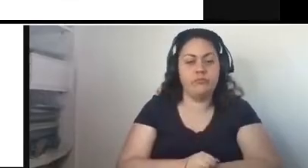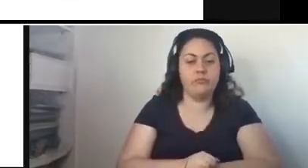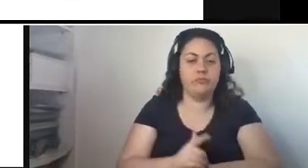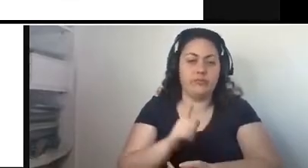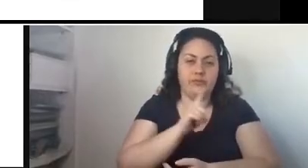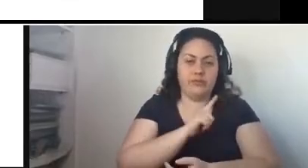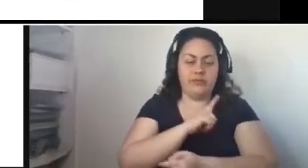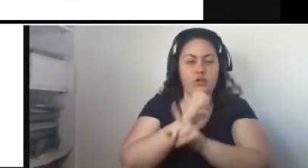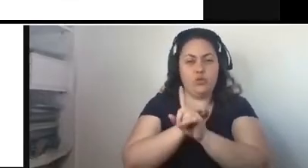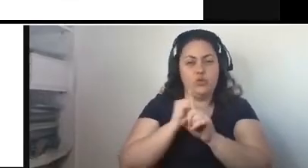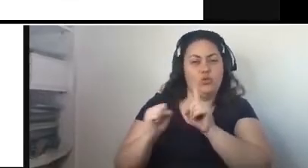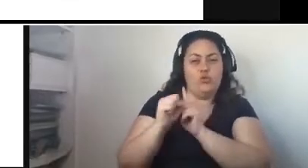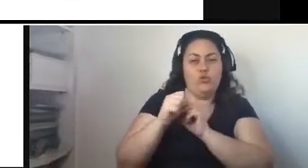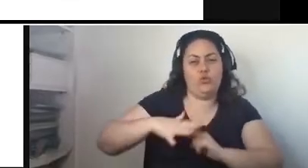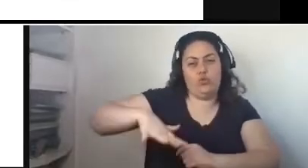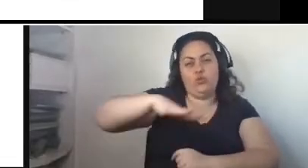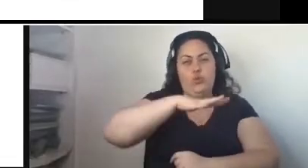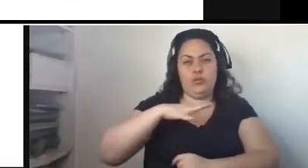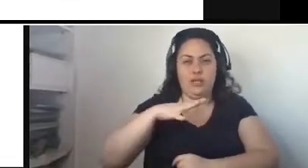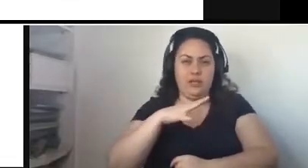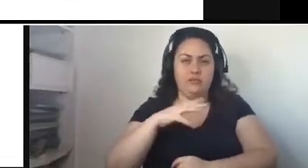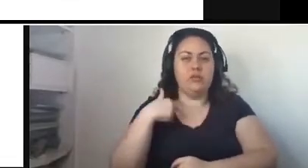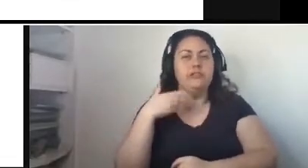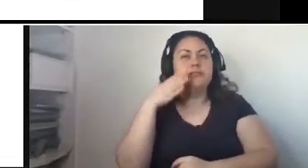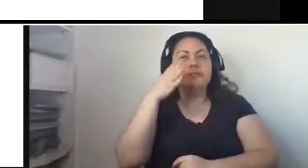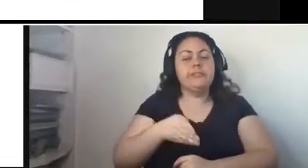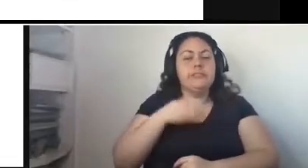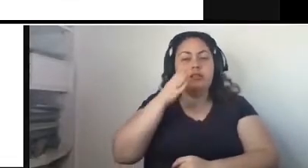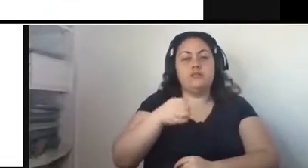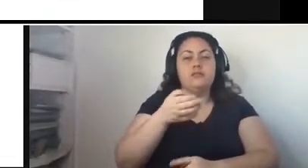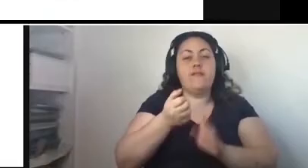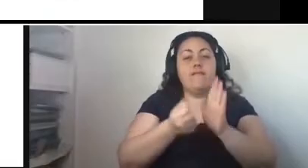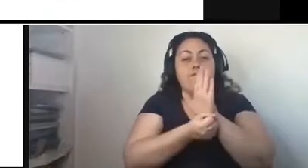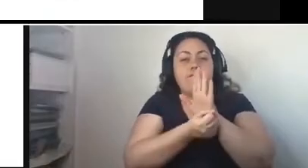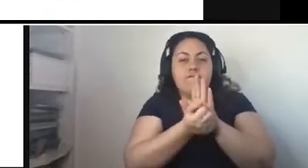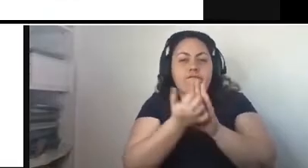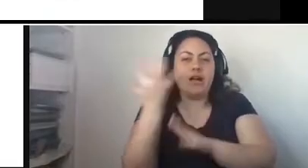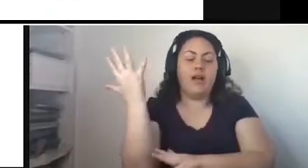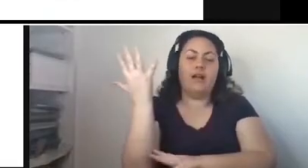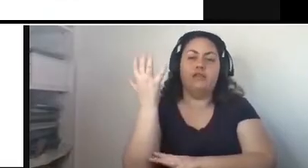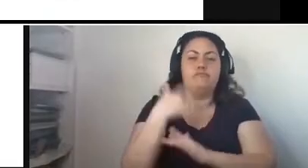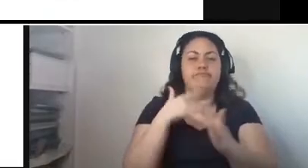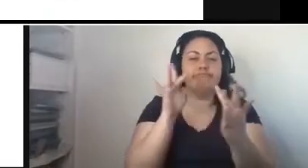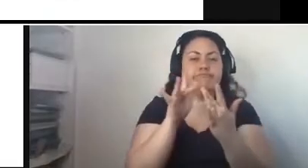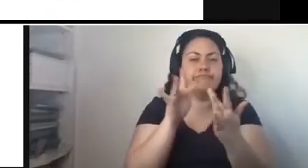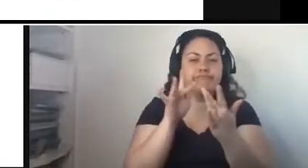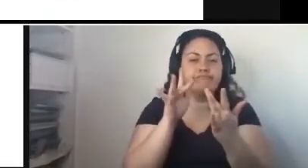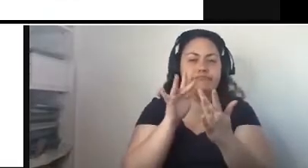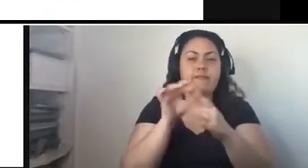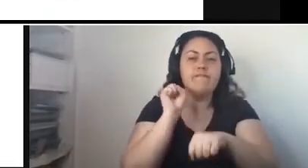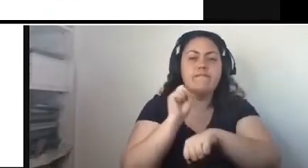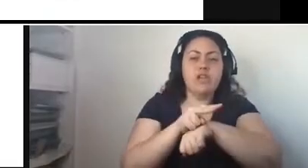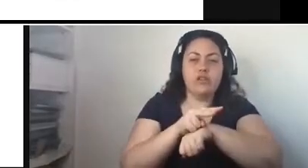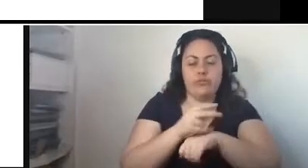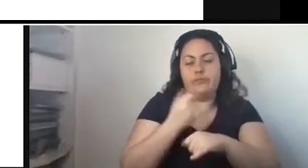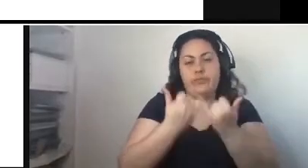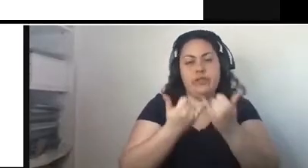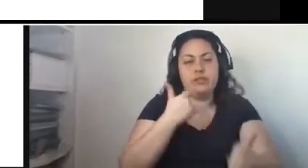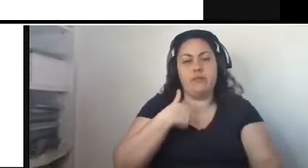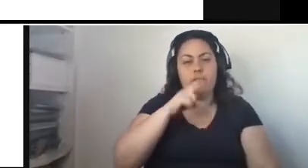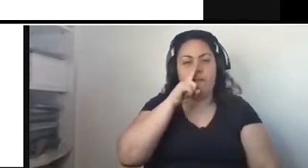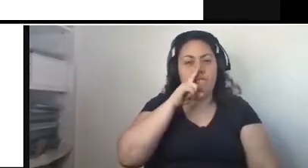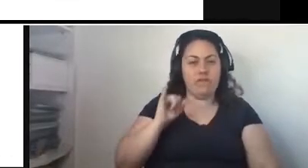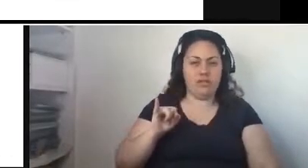estão muito expostas, muitas vezes, a cargas virais, muitas vezes expostas à infecção, a pessoas infectadas, a cargas virais